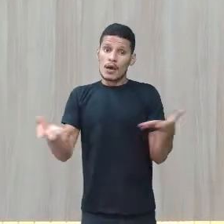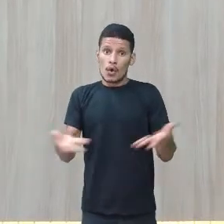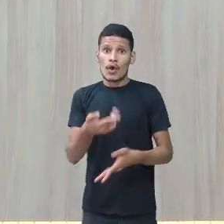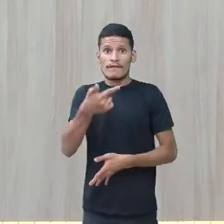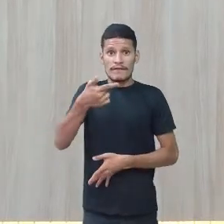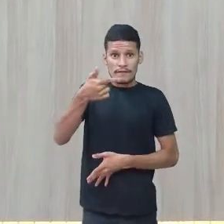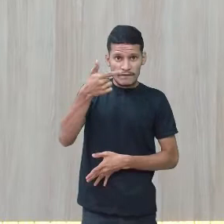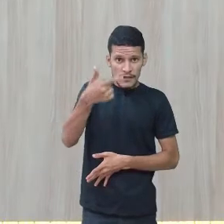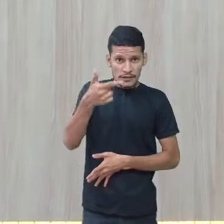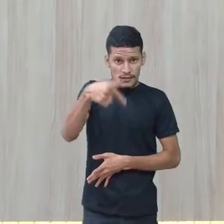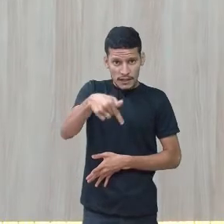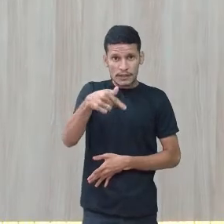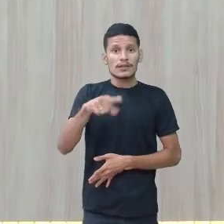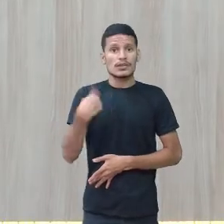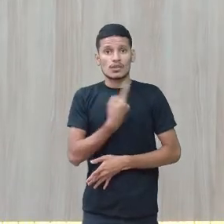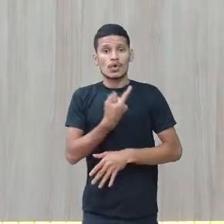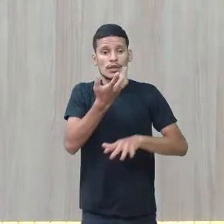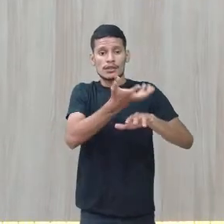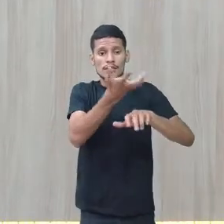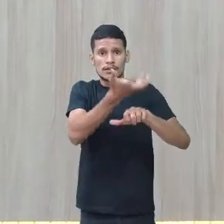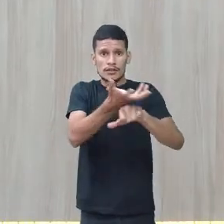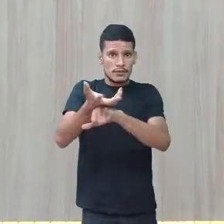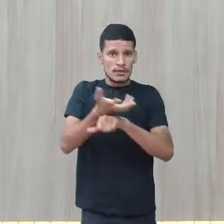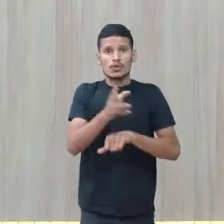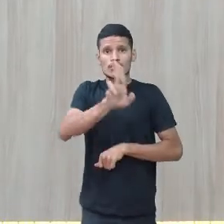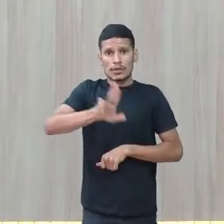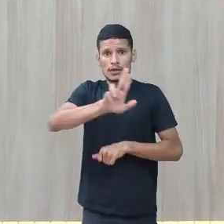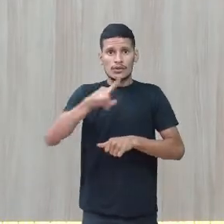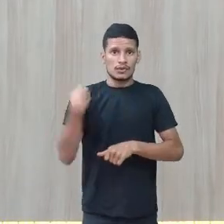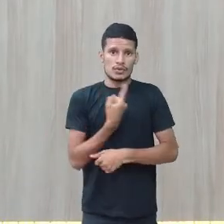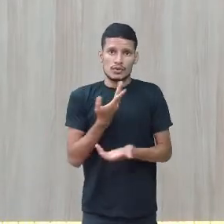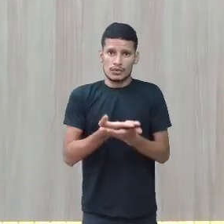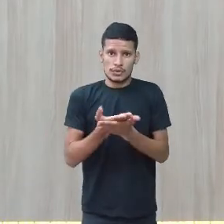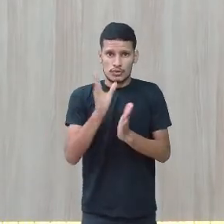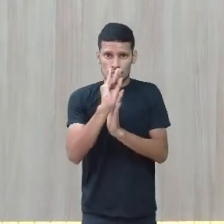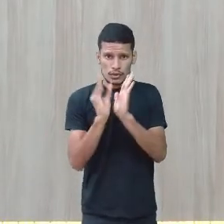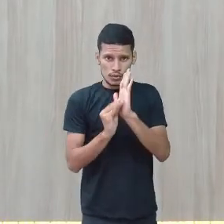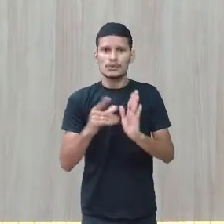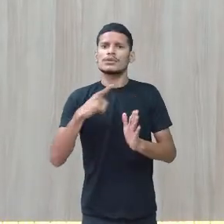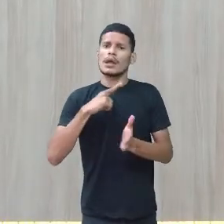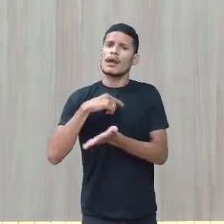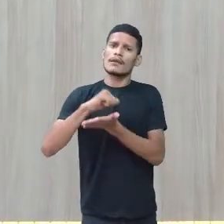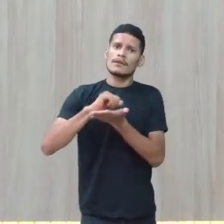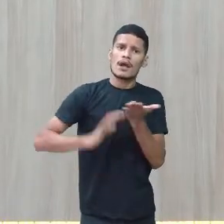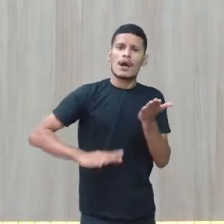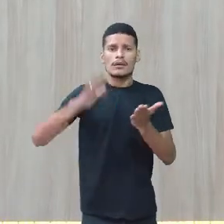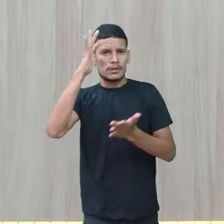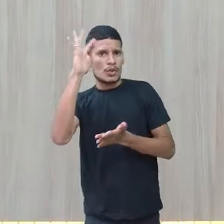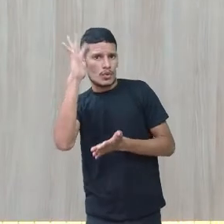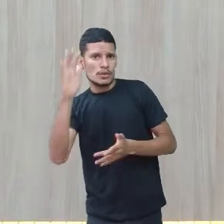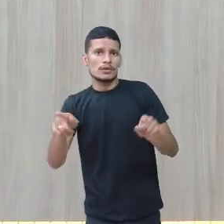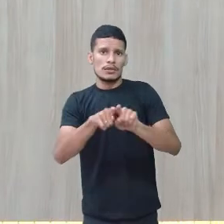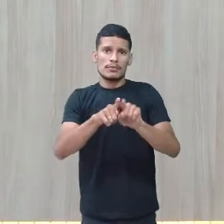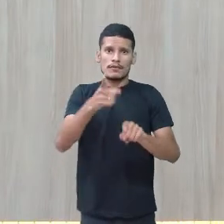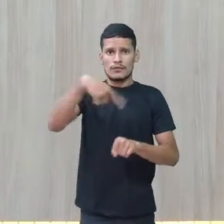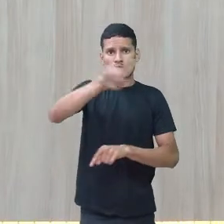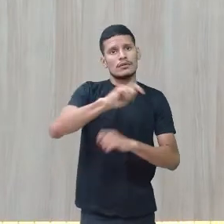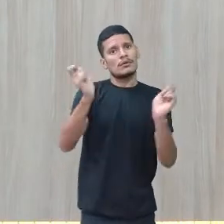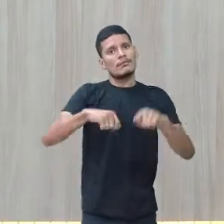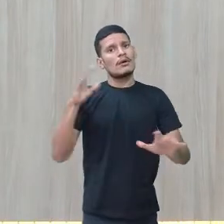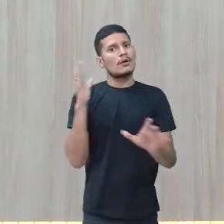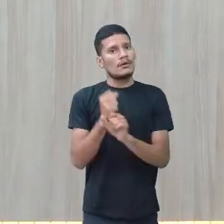que todas as matérias vão utilizar para a gente contemplar os conteúdos aqui, tá bom? Aí lá tem exercício, tem teoria para você revisar um